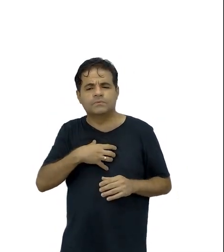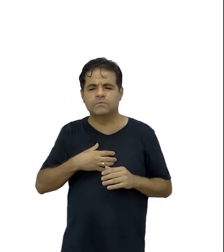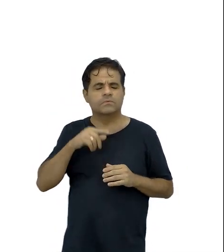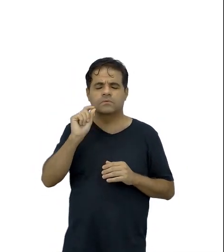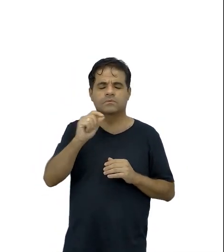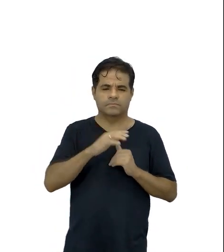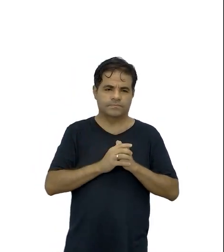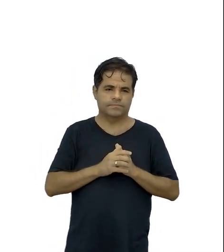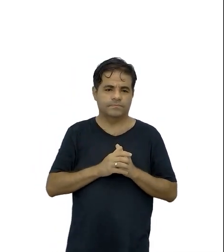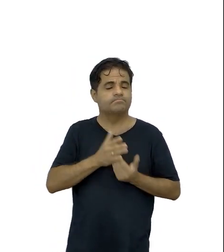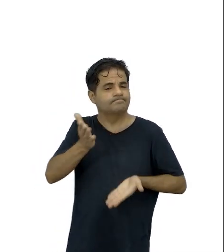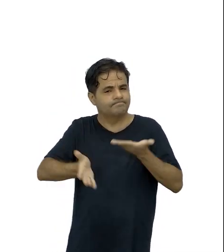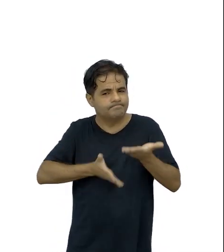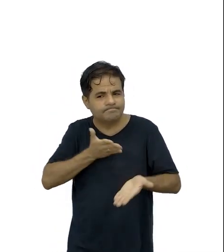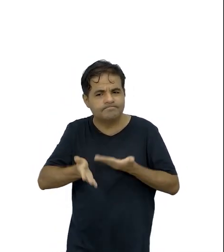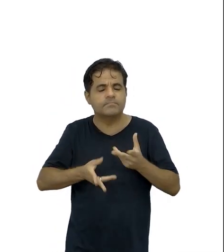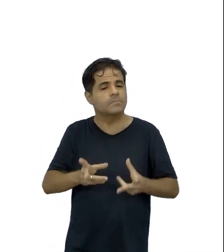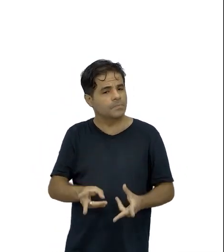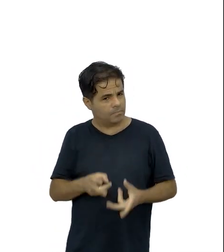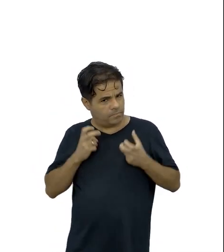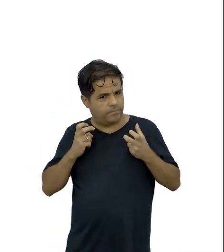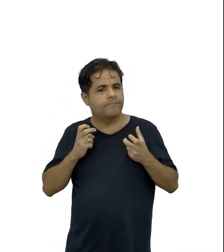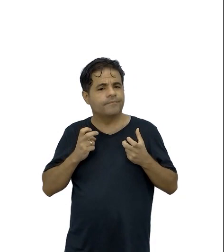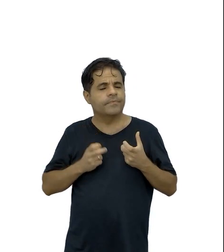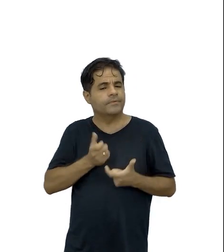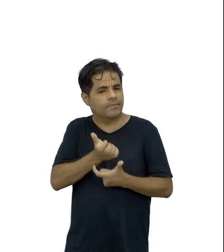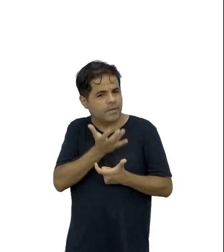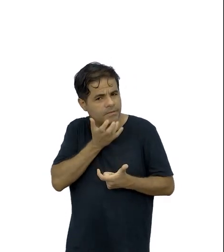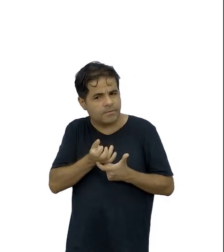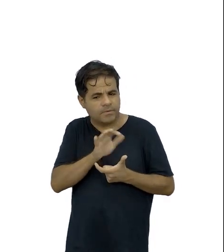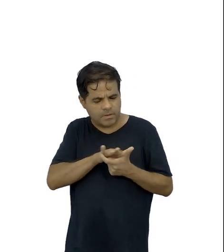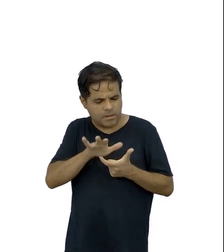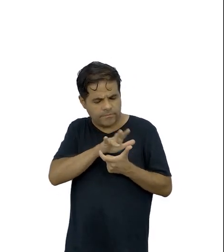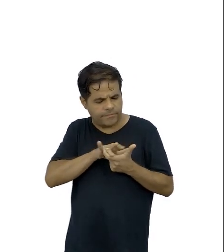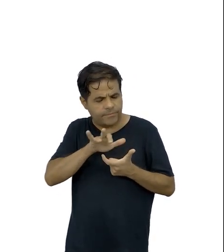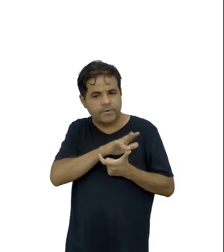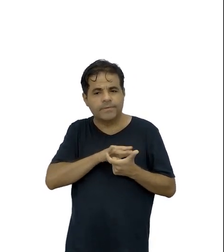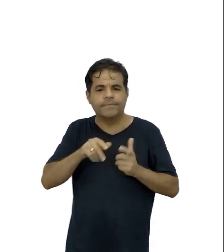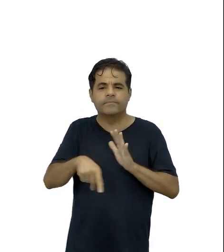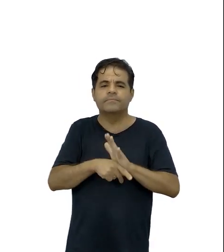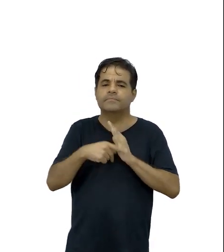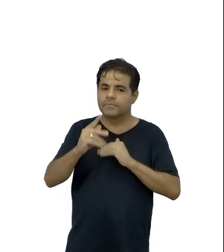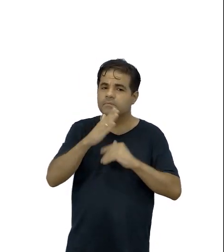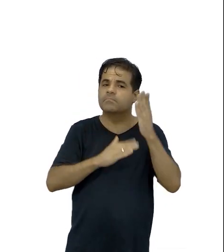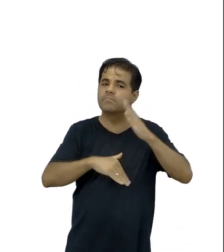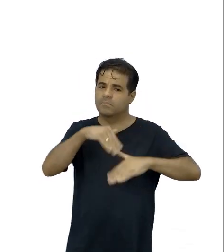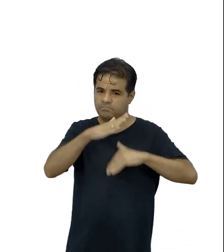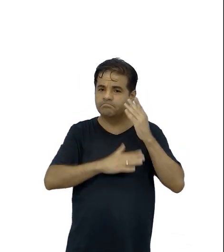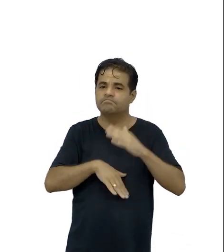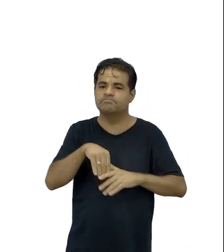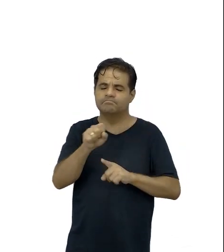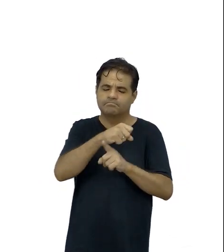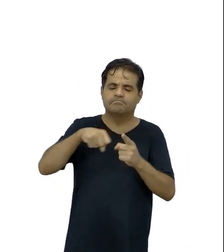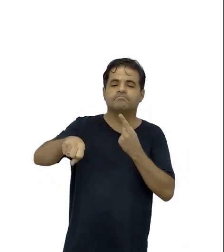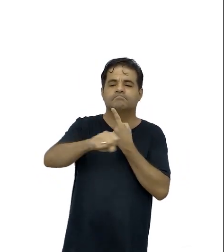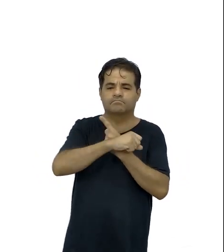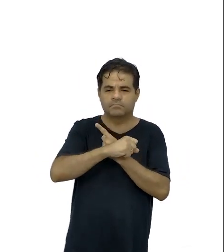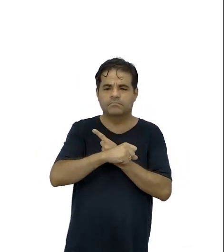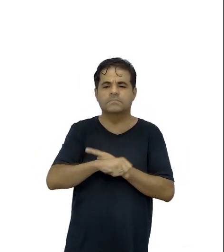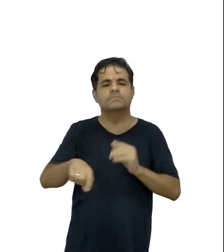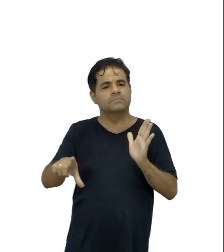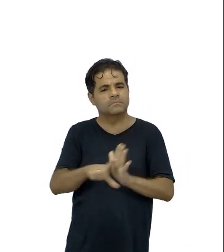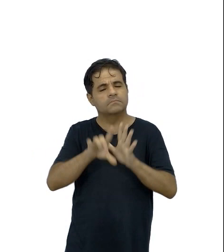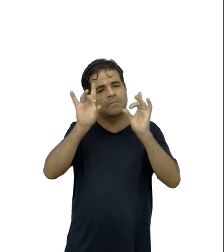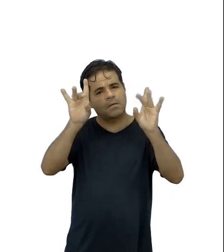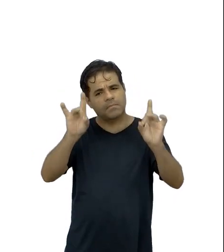sentido, trata-se de uma concepção que o letramento pertence às práticas sociais da escrita